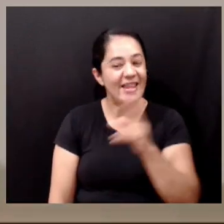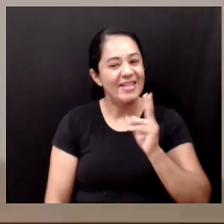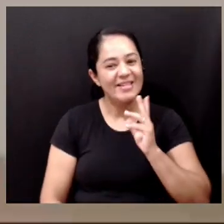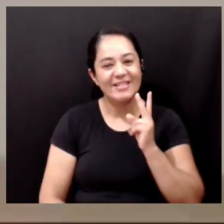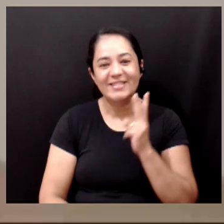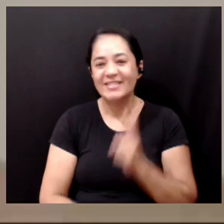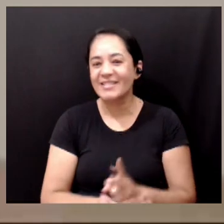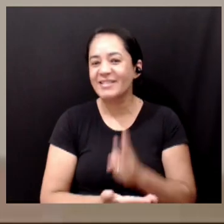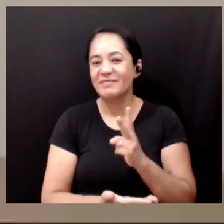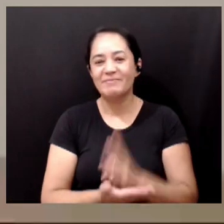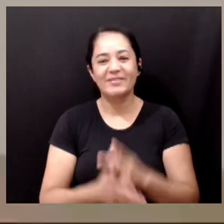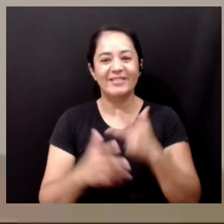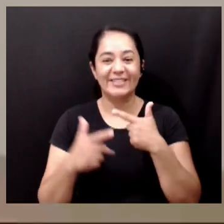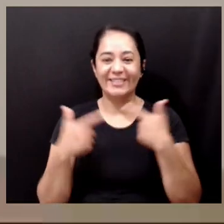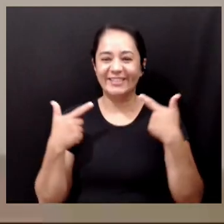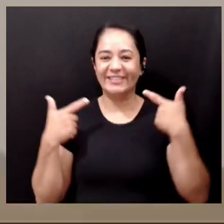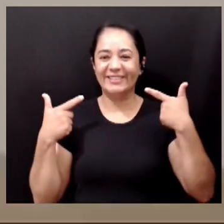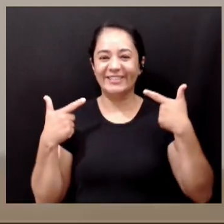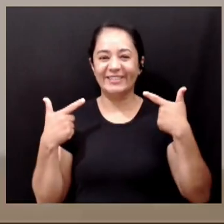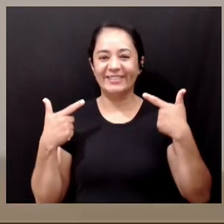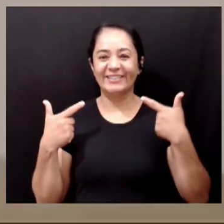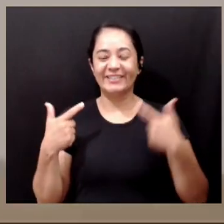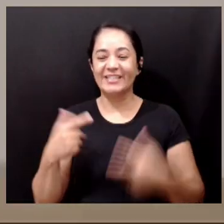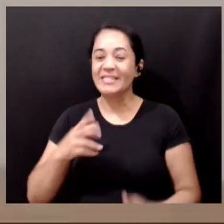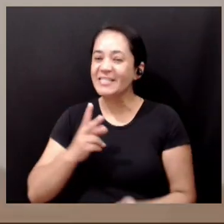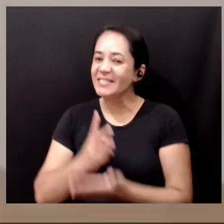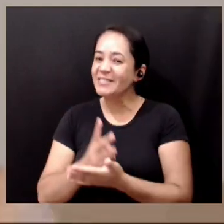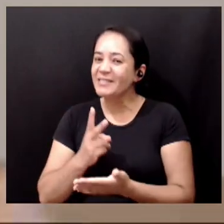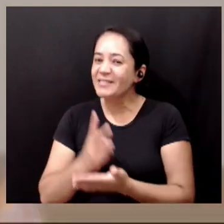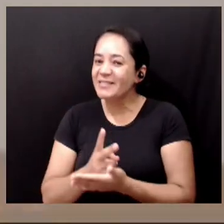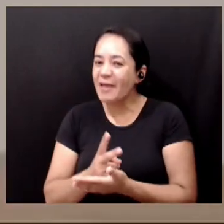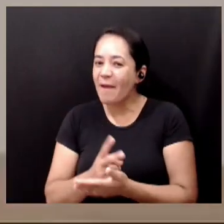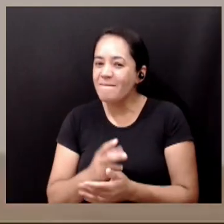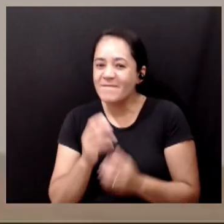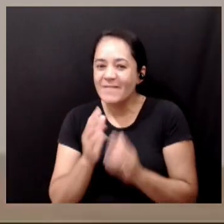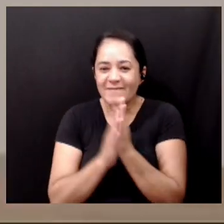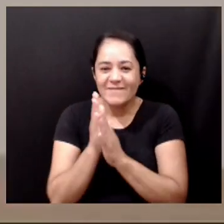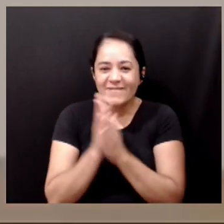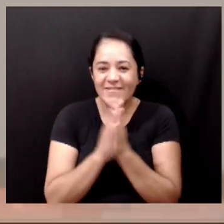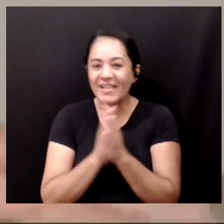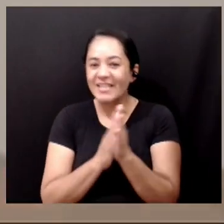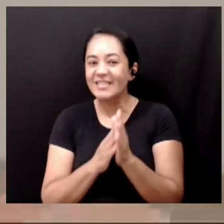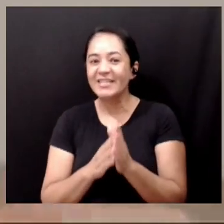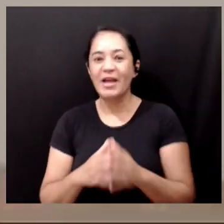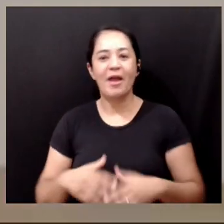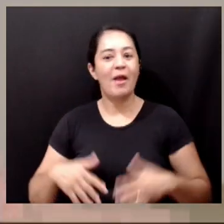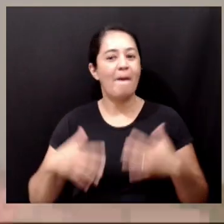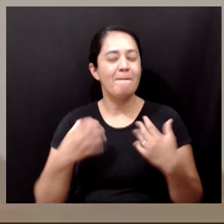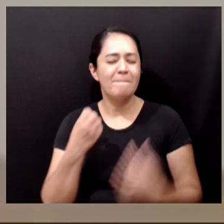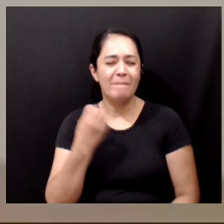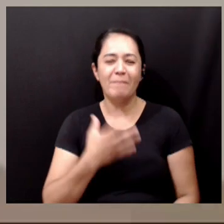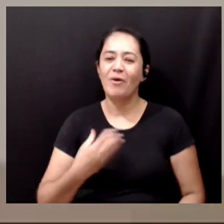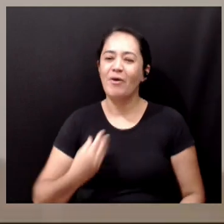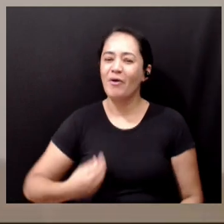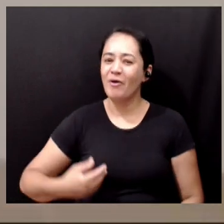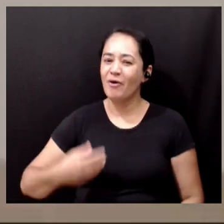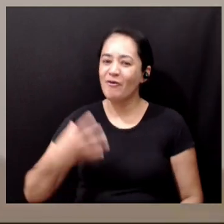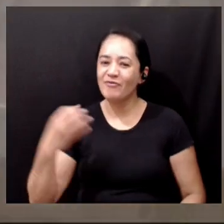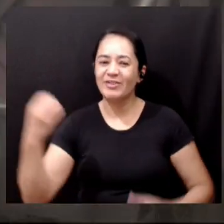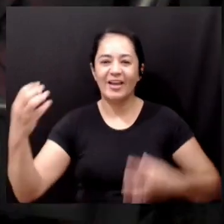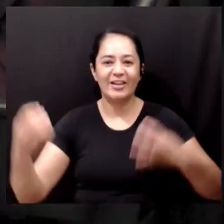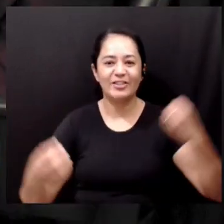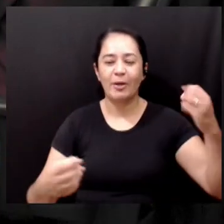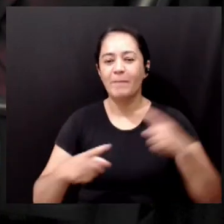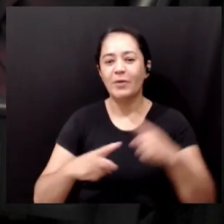sorridente, sempre aprontava quando criança. Era uma aventura sair com o Guilherme, porque todo dia ele aprontava alguma